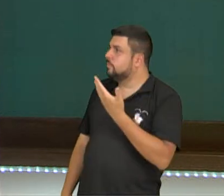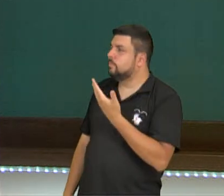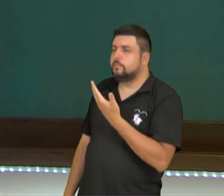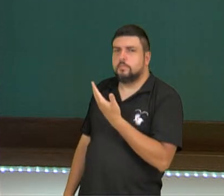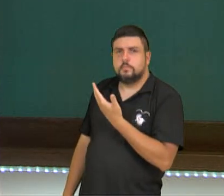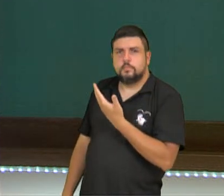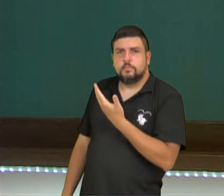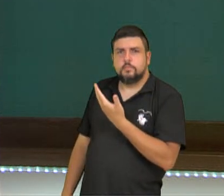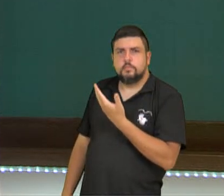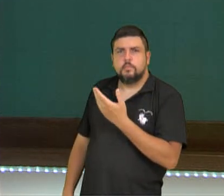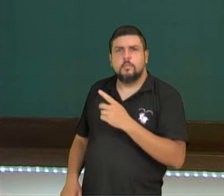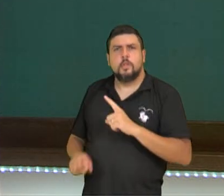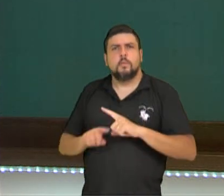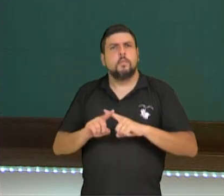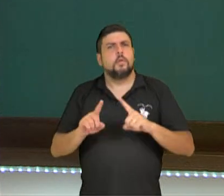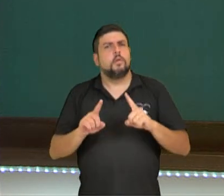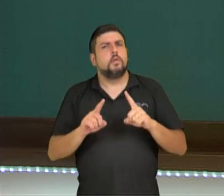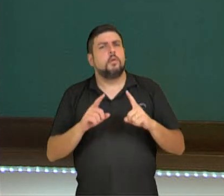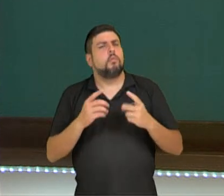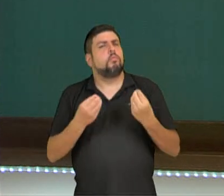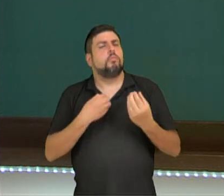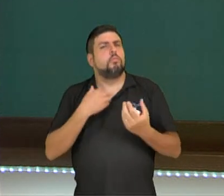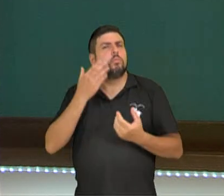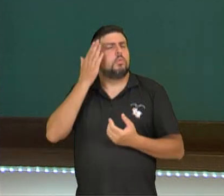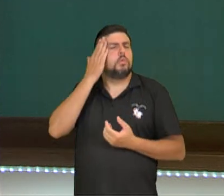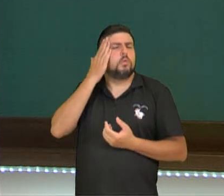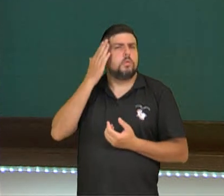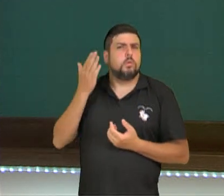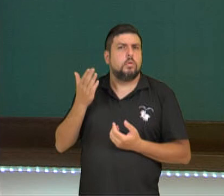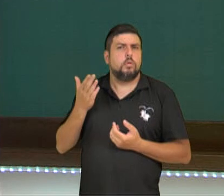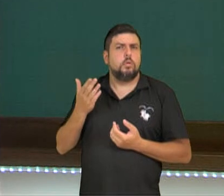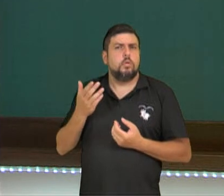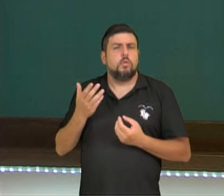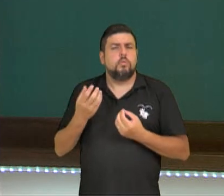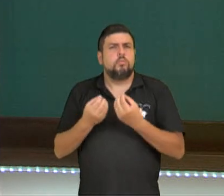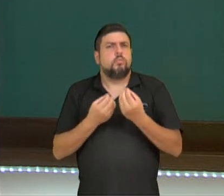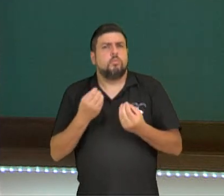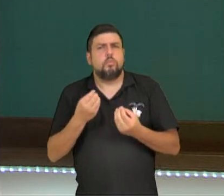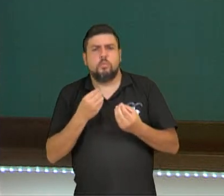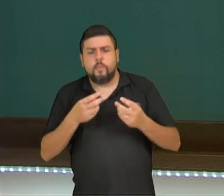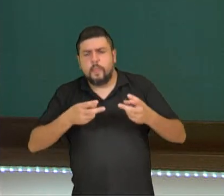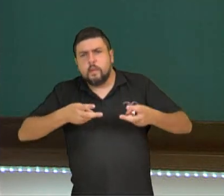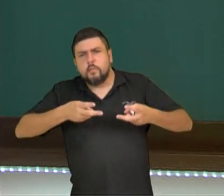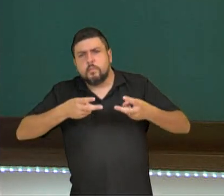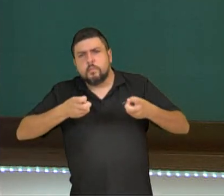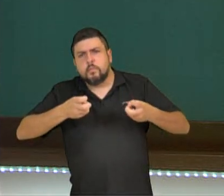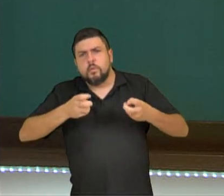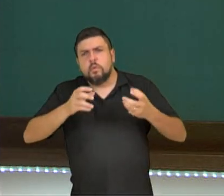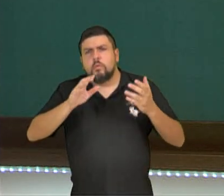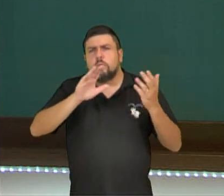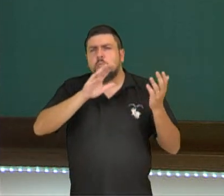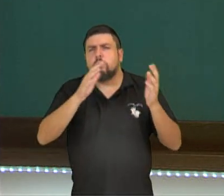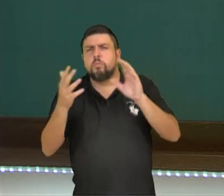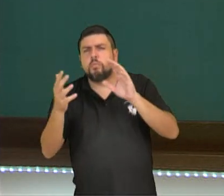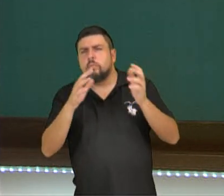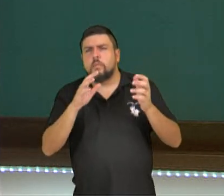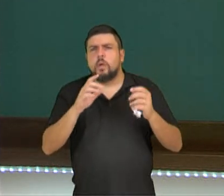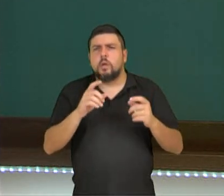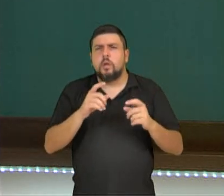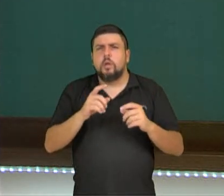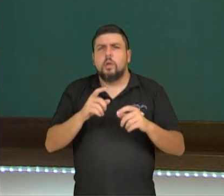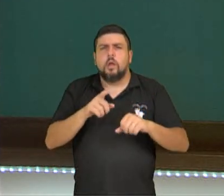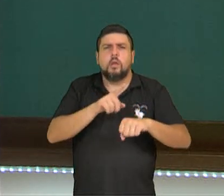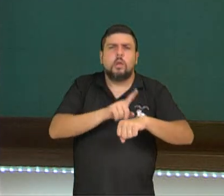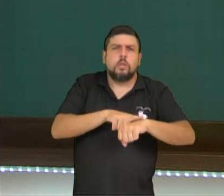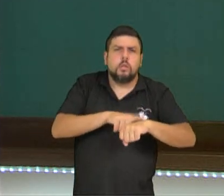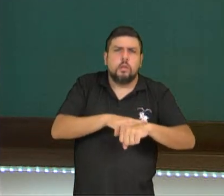essas informações? Um dos elementos usados aí para esse estudo da meteorologia e para se